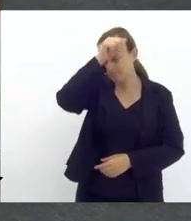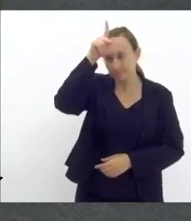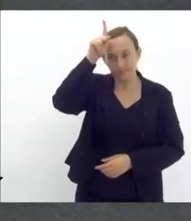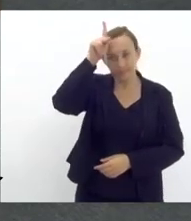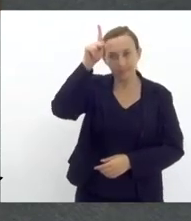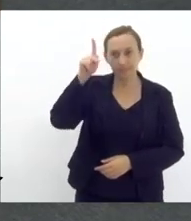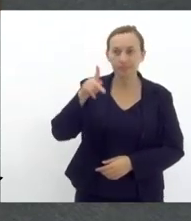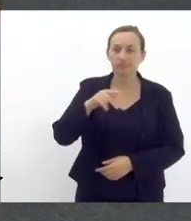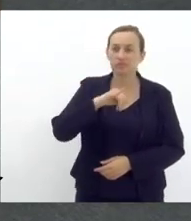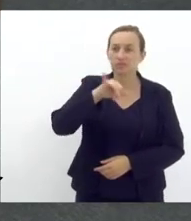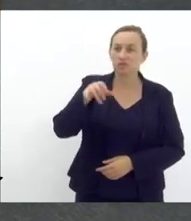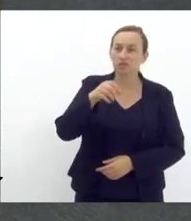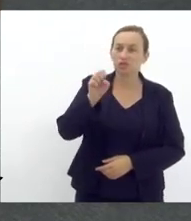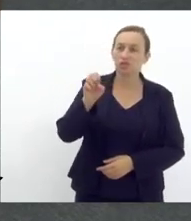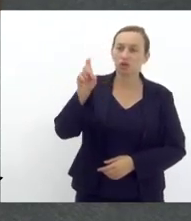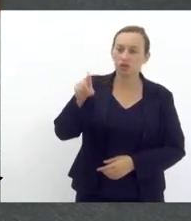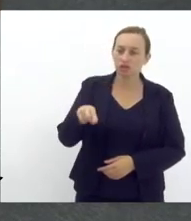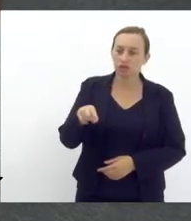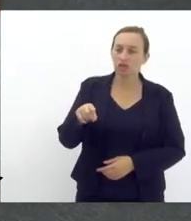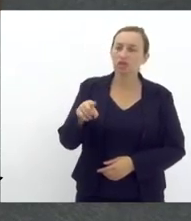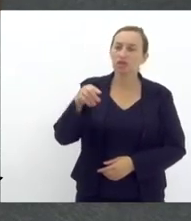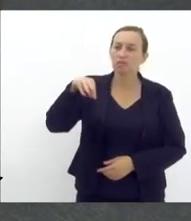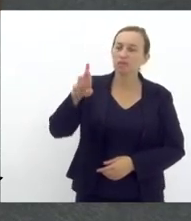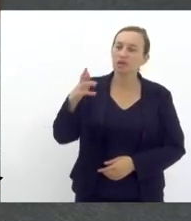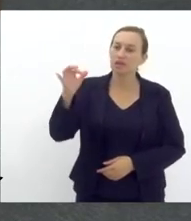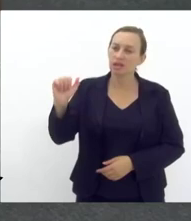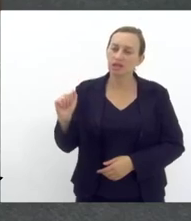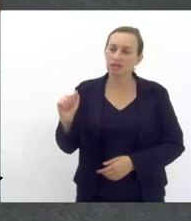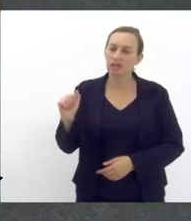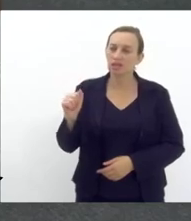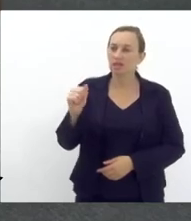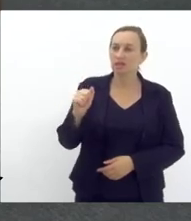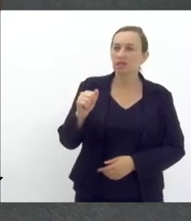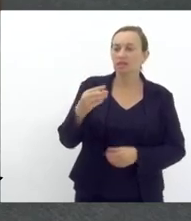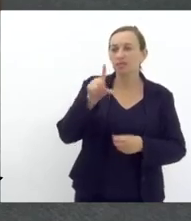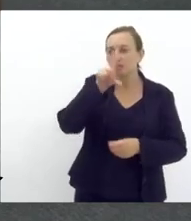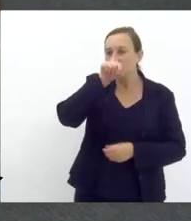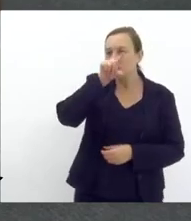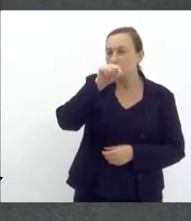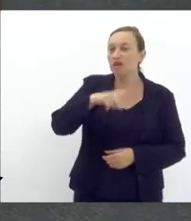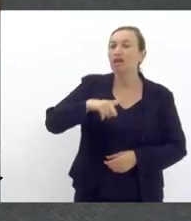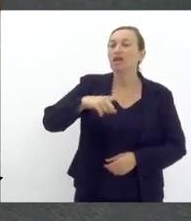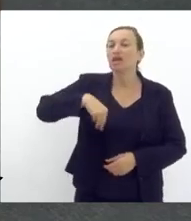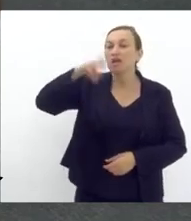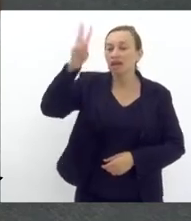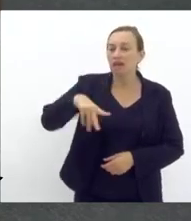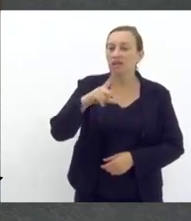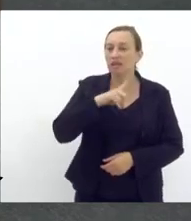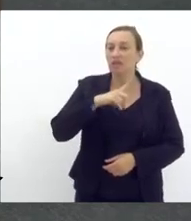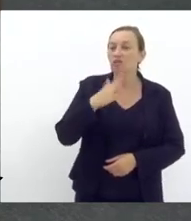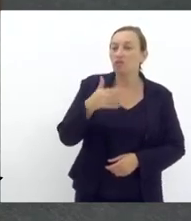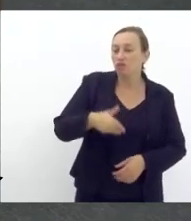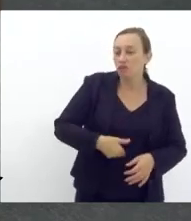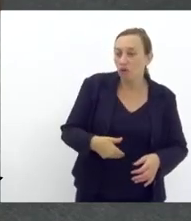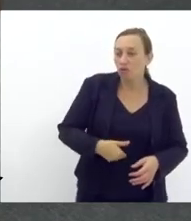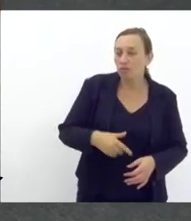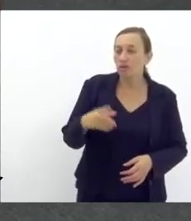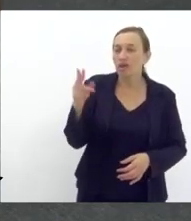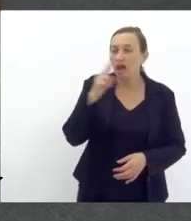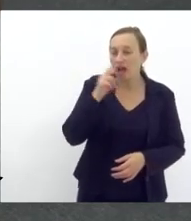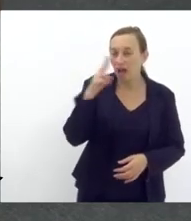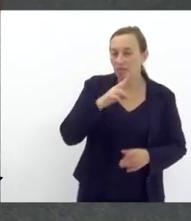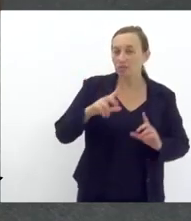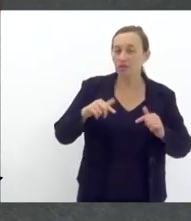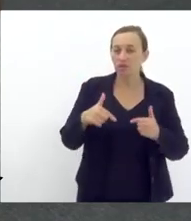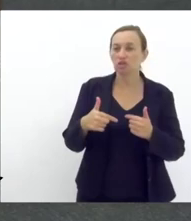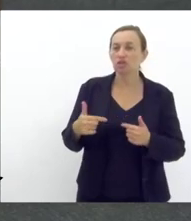Jorge Miranda de Mesquita para esse fato quem tem fome tem pressa e o programa